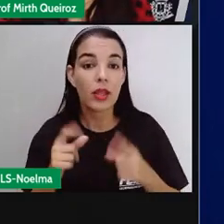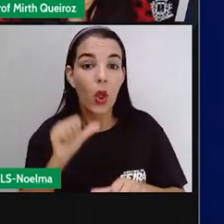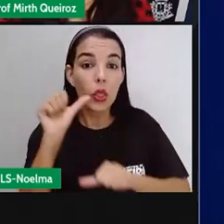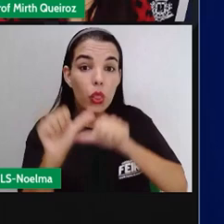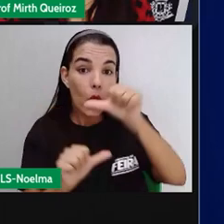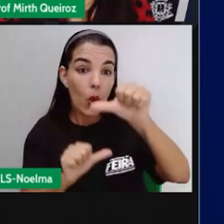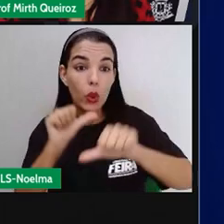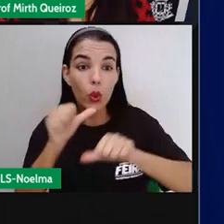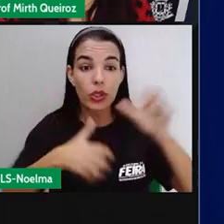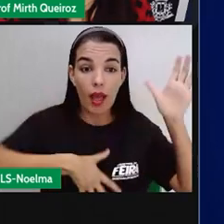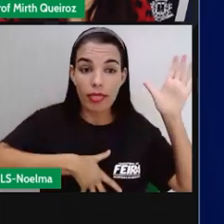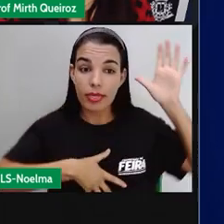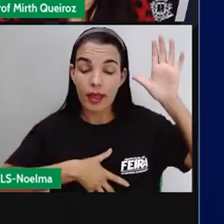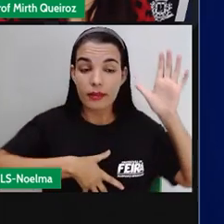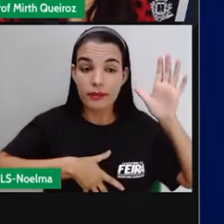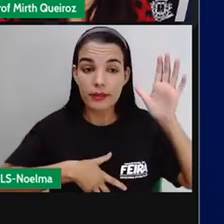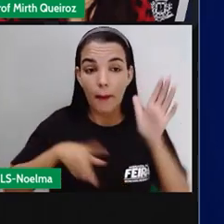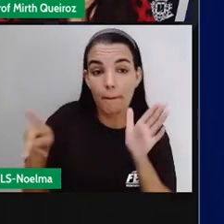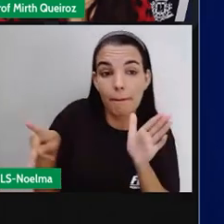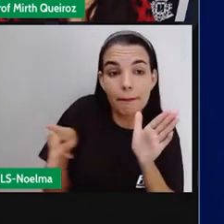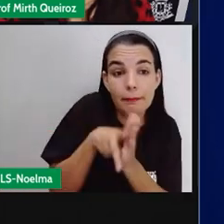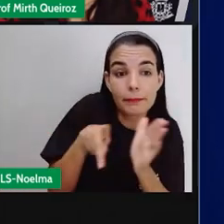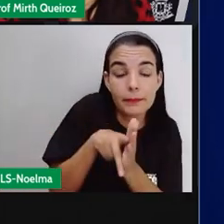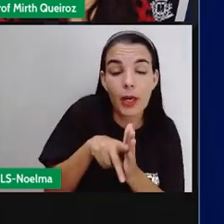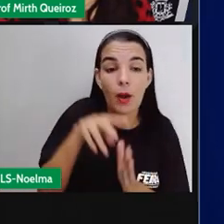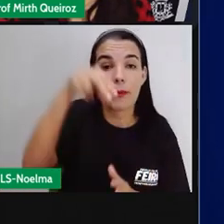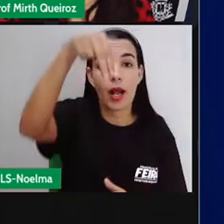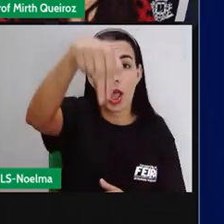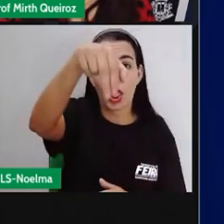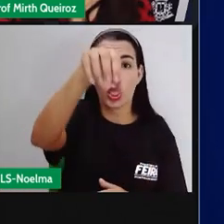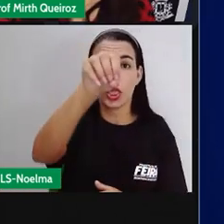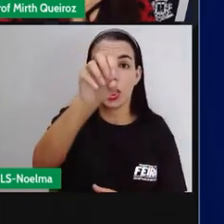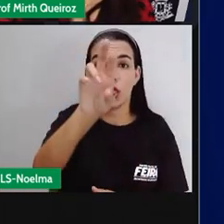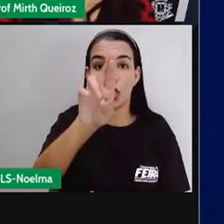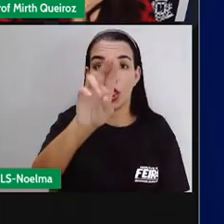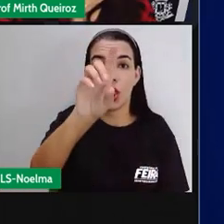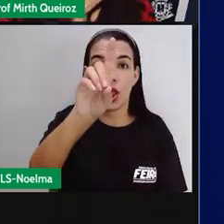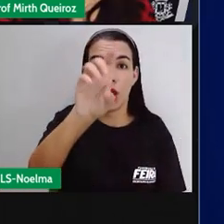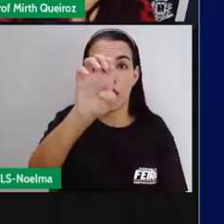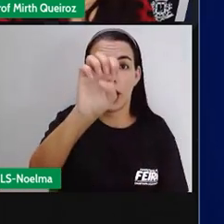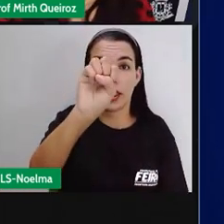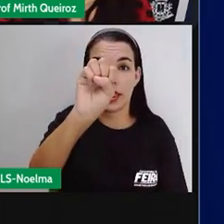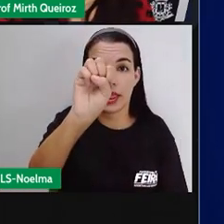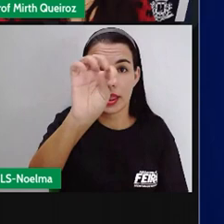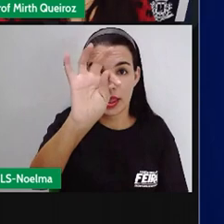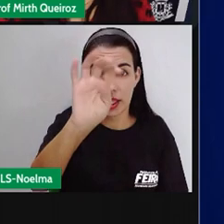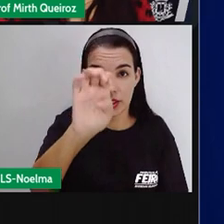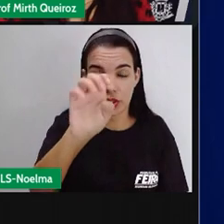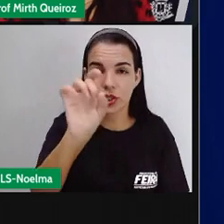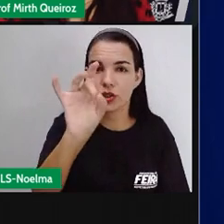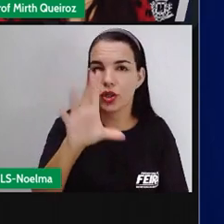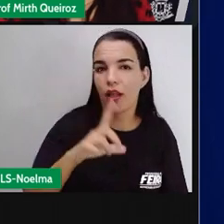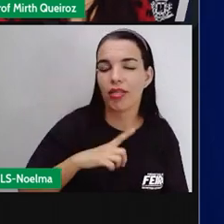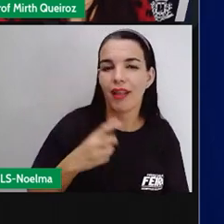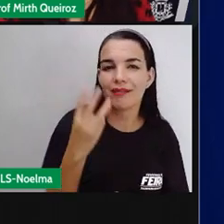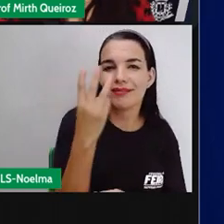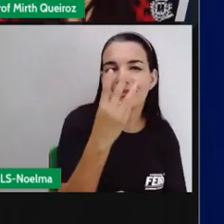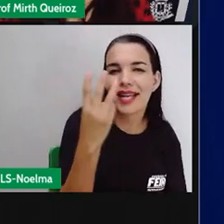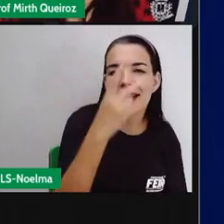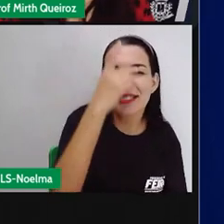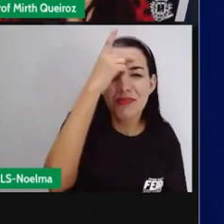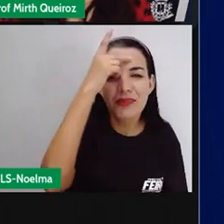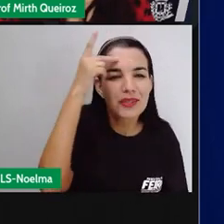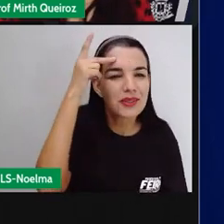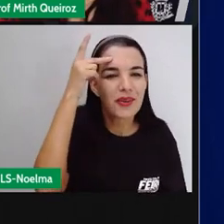tornou-se uma dança típica do Nordeste do Brasil, é tocado por uma banda composta principalmente de sanfona, pandeiro